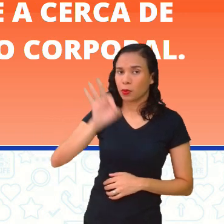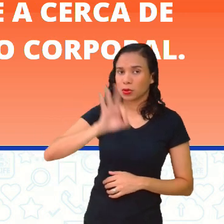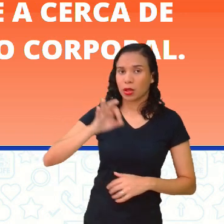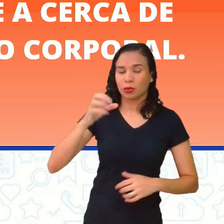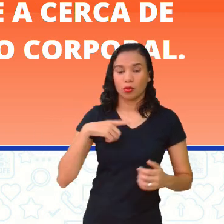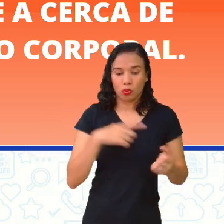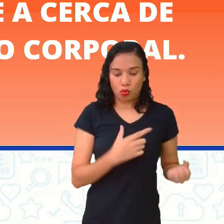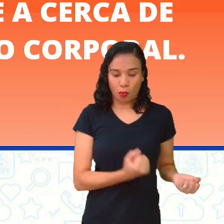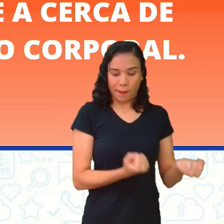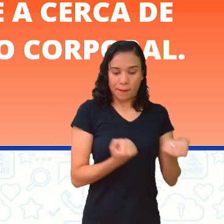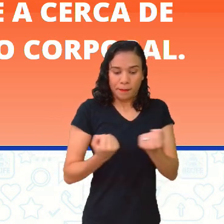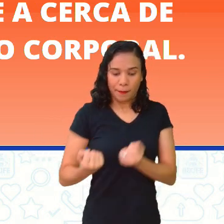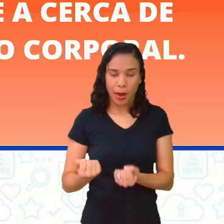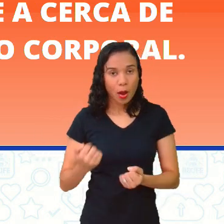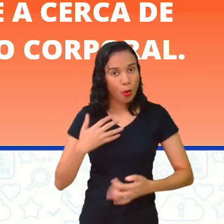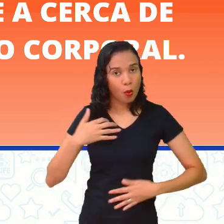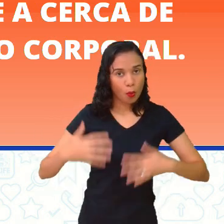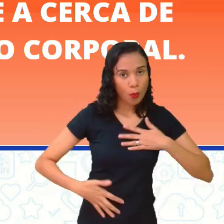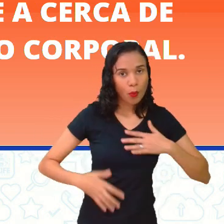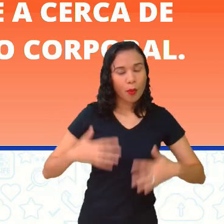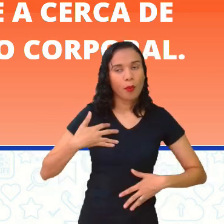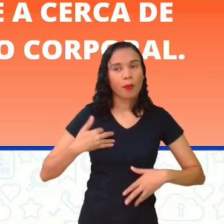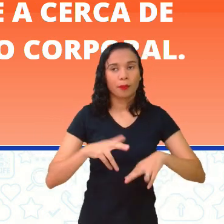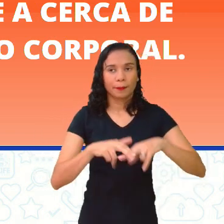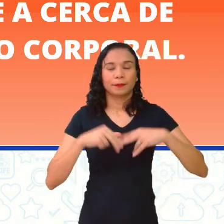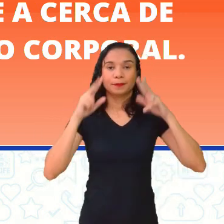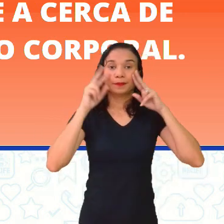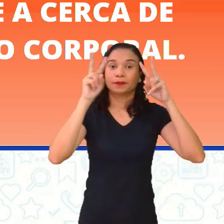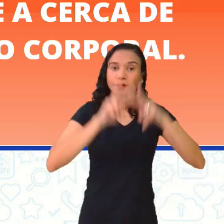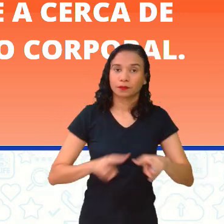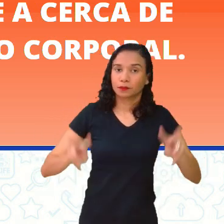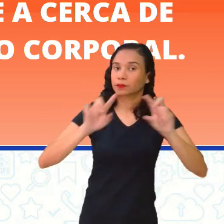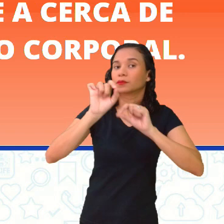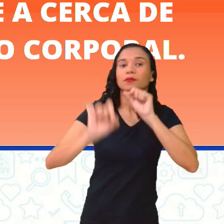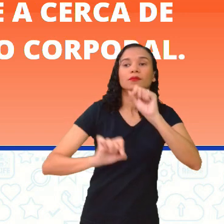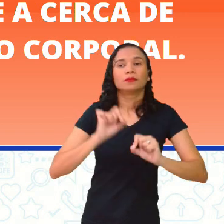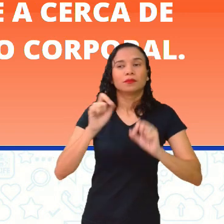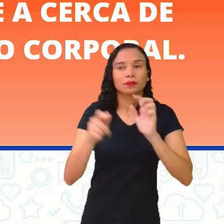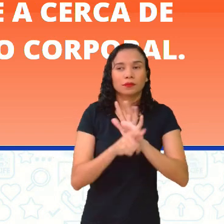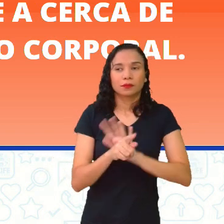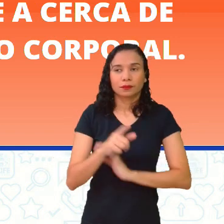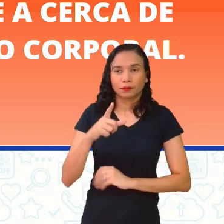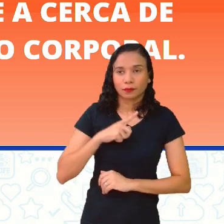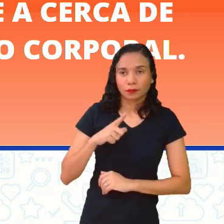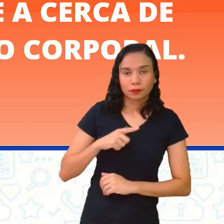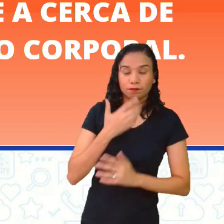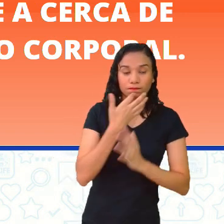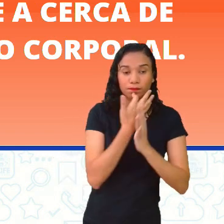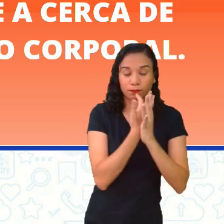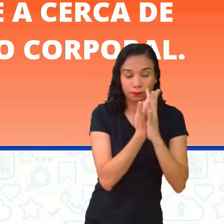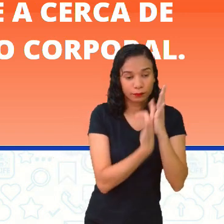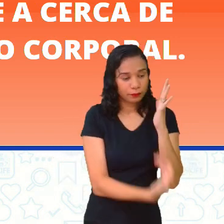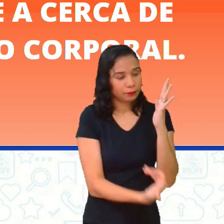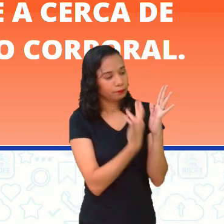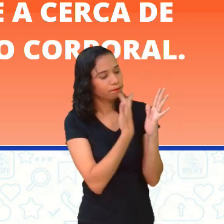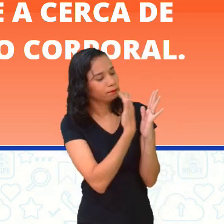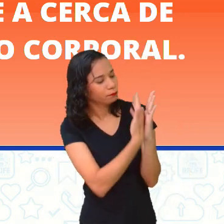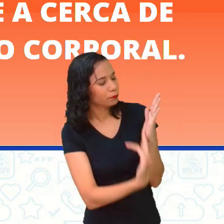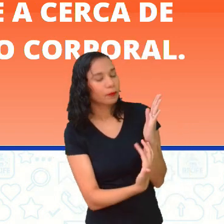seu peso corporal. Então aí nós estamos vendo que essa questão aí do nosso sangue, ele tem